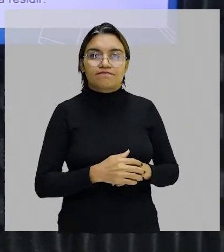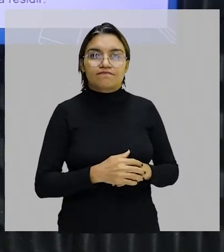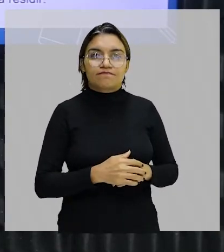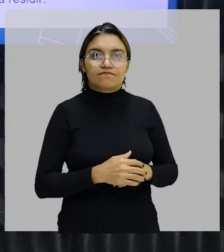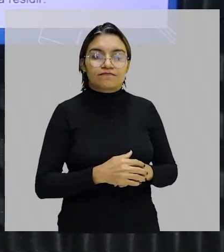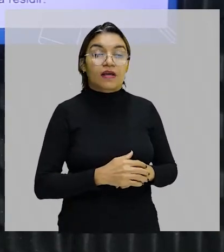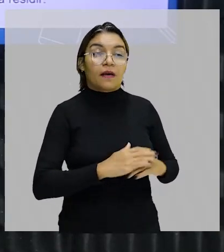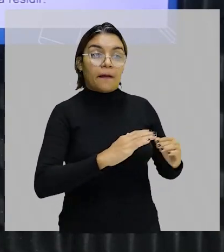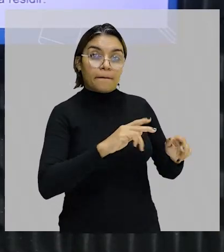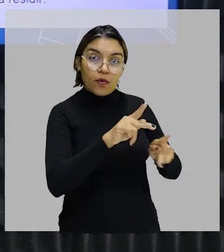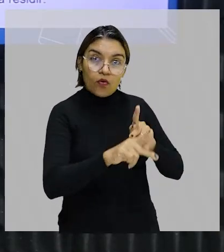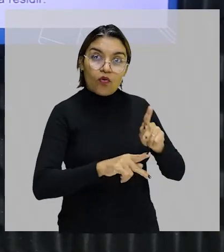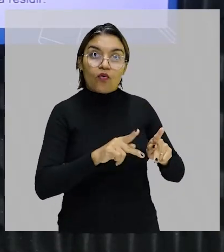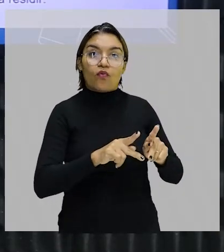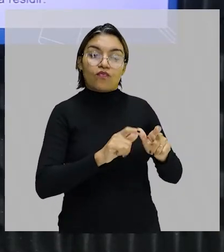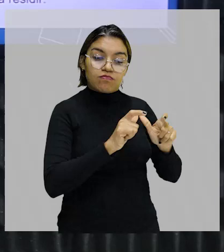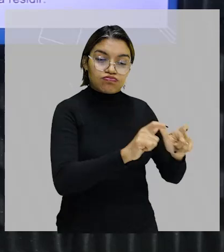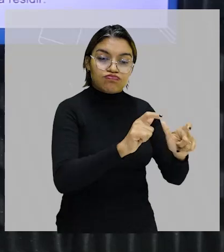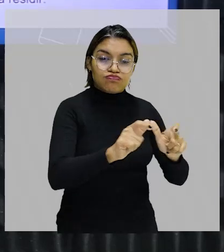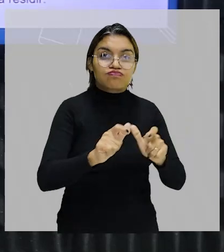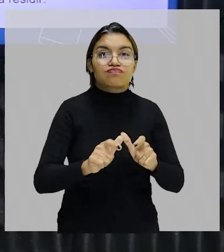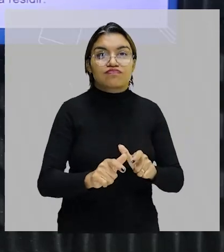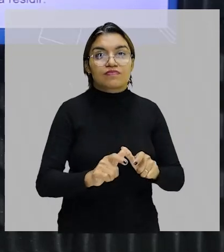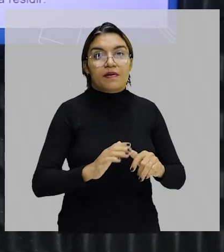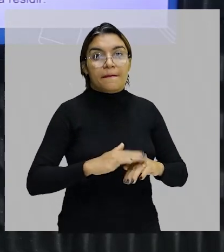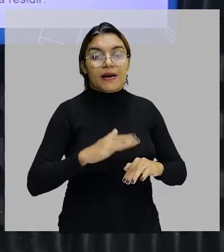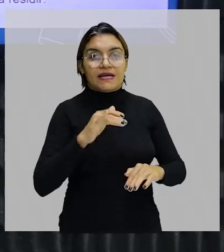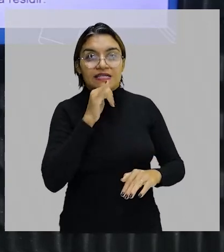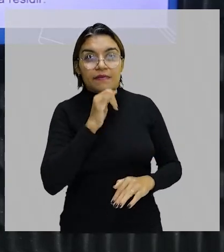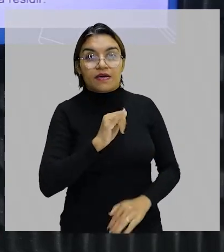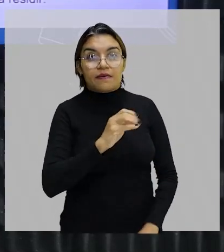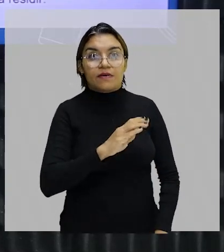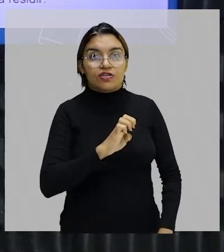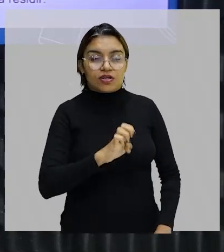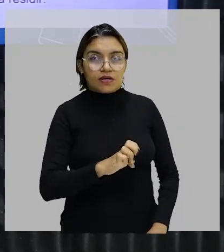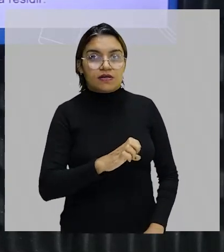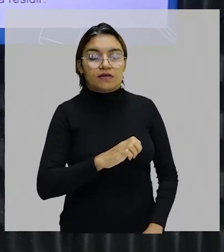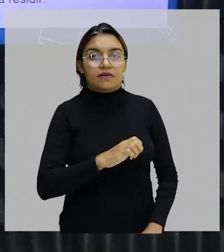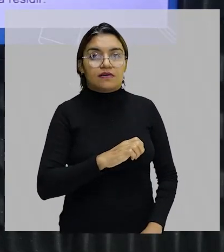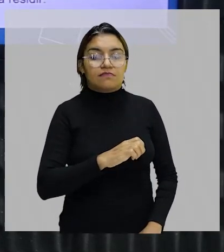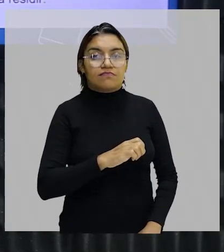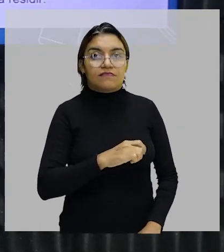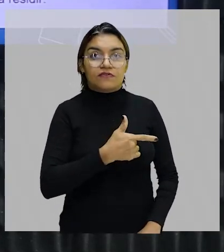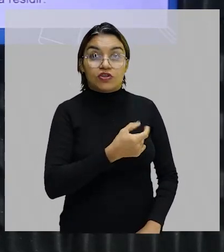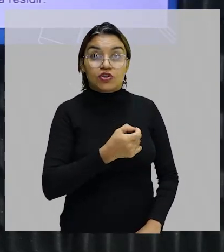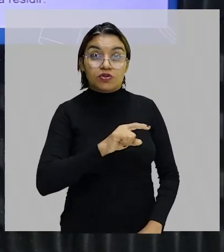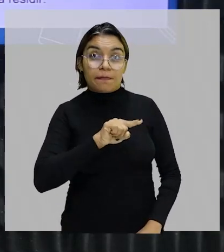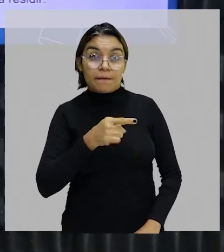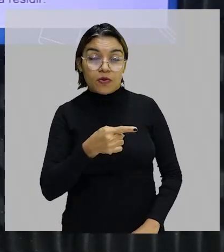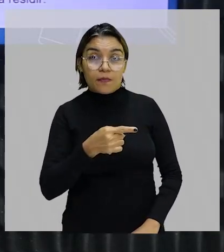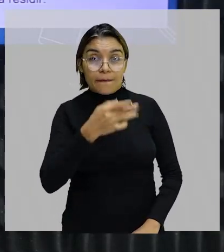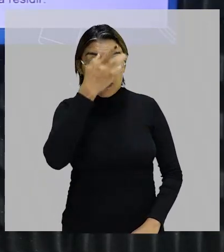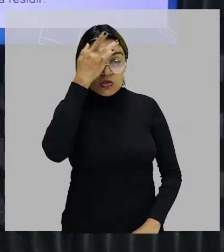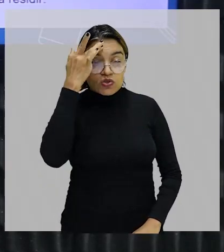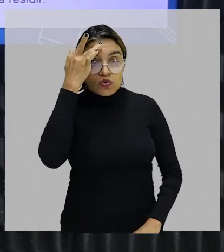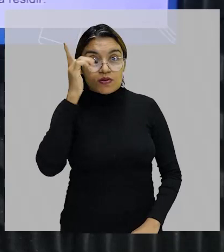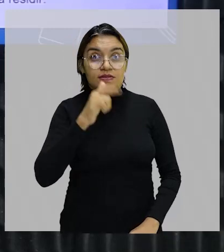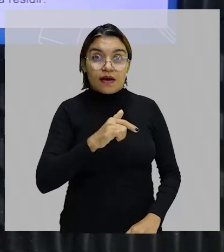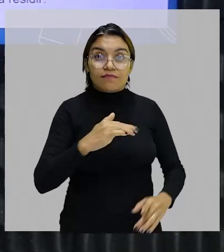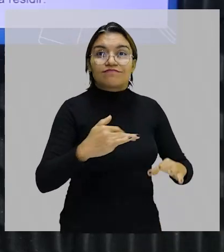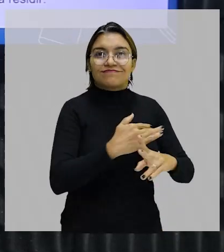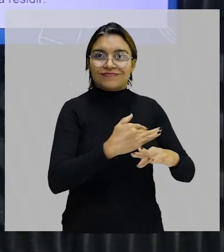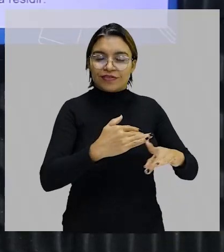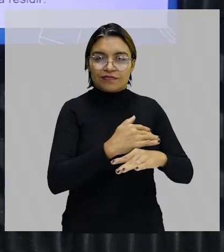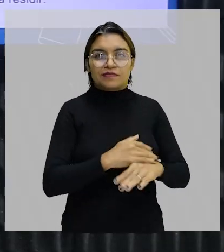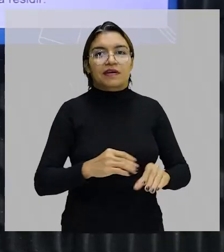concentração populacional. Segundo o IBGE, acima de 20 mil pessoas, este espaço já pode ser considerado um espaço urbano. Uma outra característica